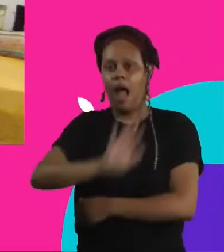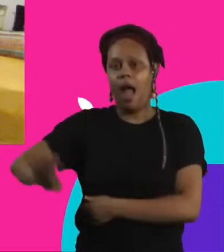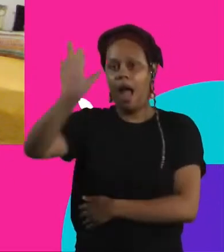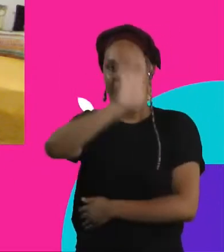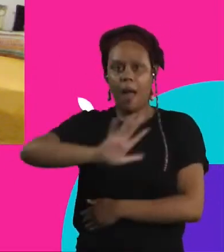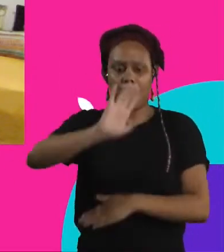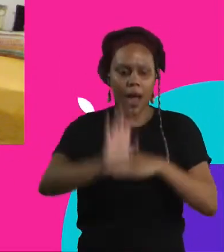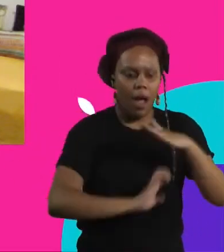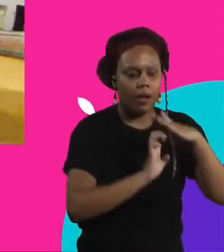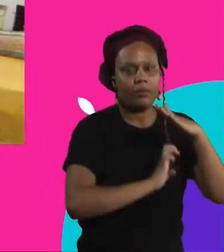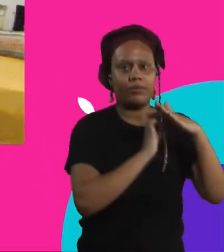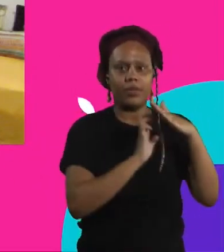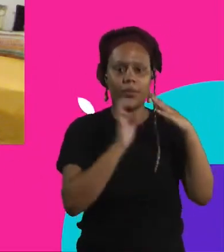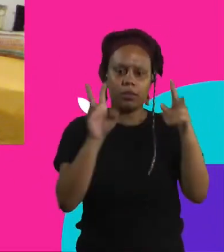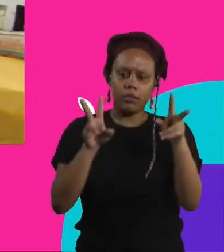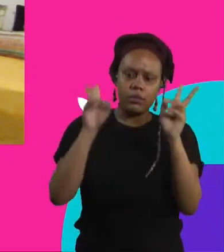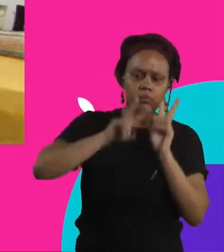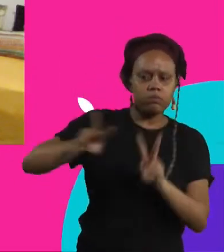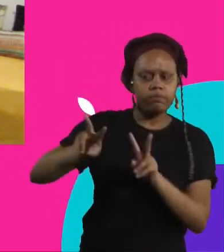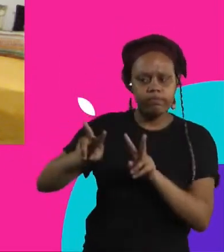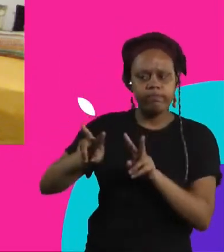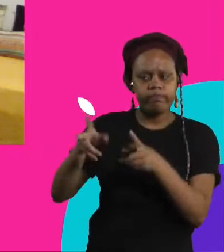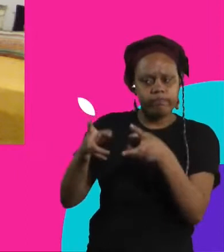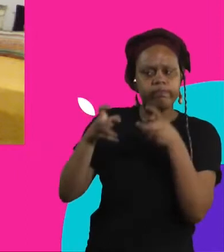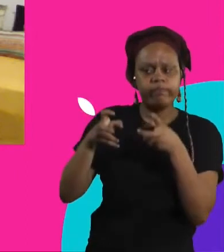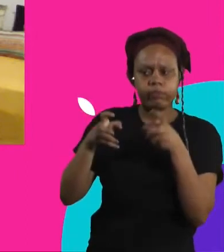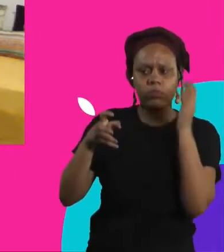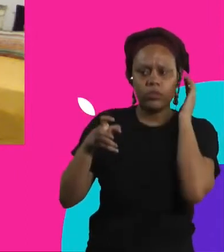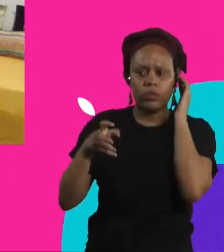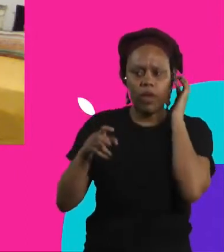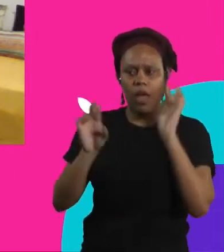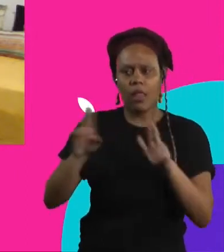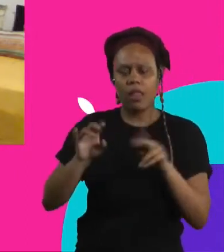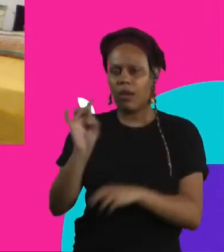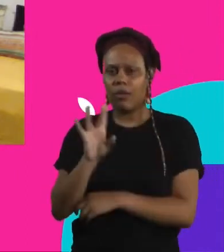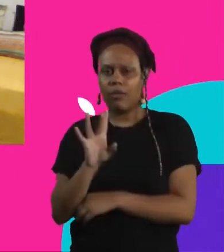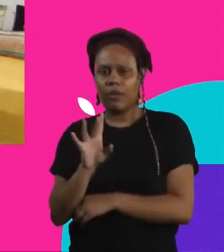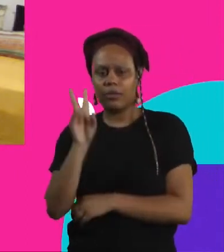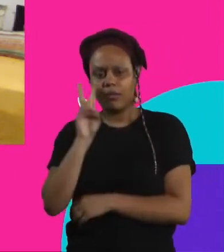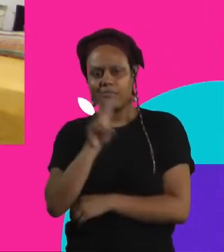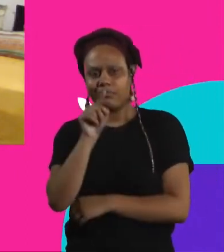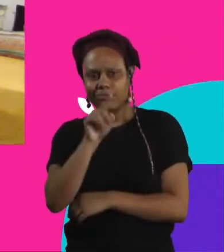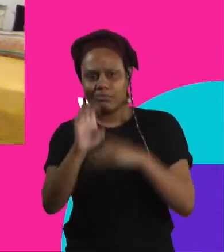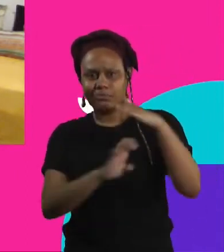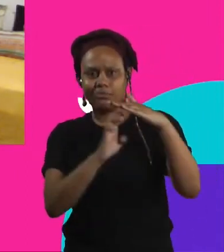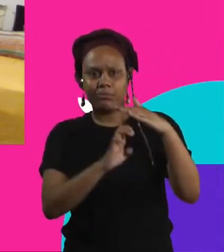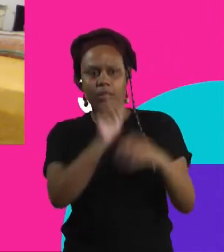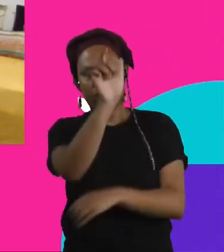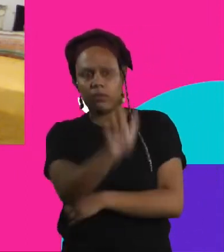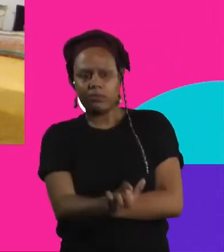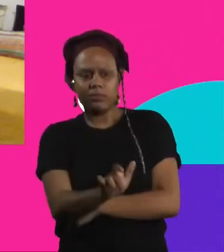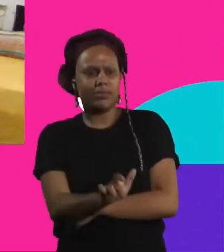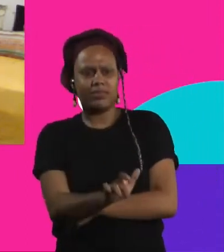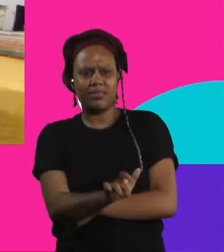empresas melhora, porque você se vê ali, né? Você não é mais você olhar para uma empresa e só ver aquela pessoa que você